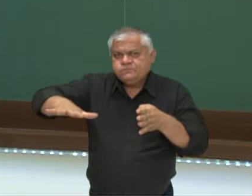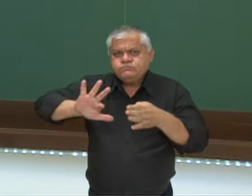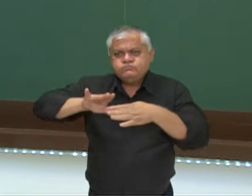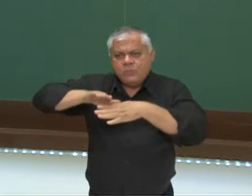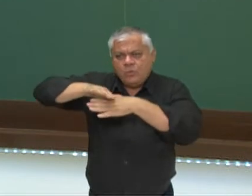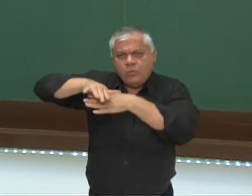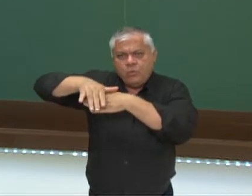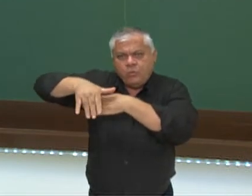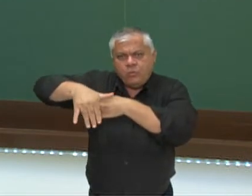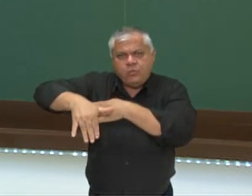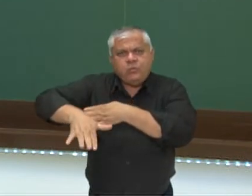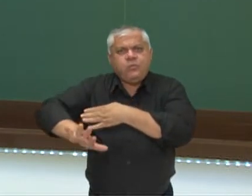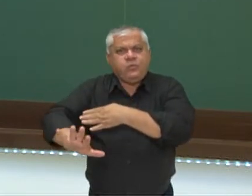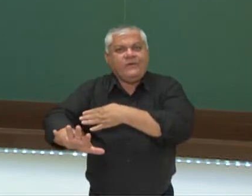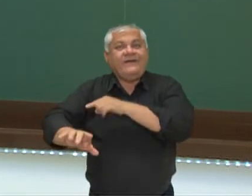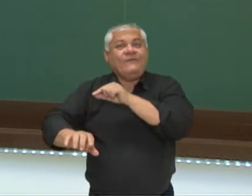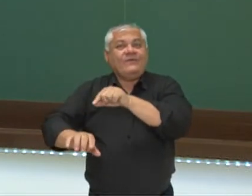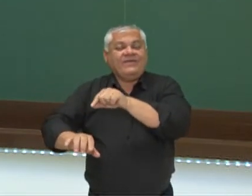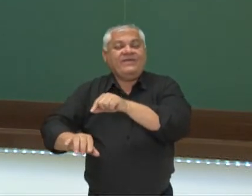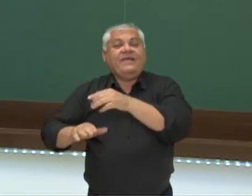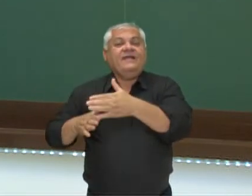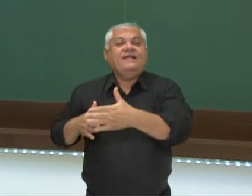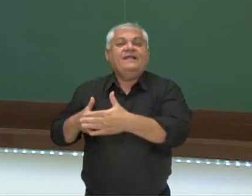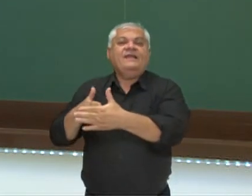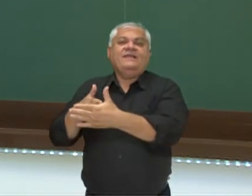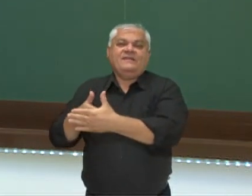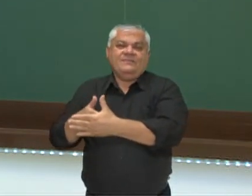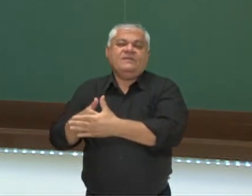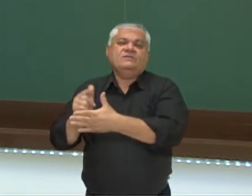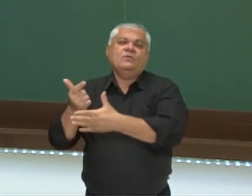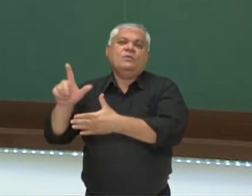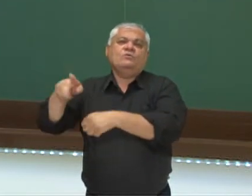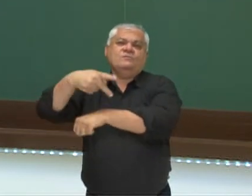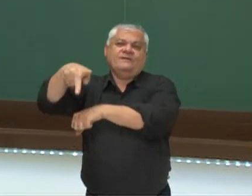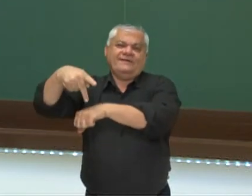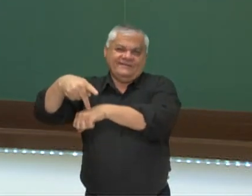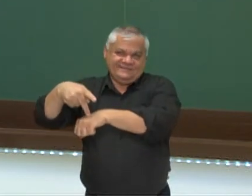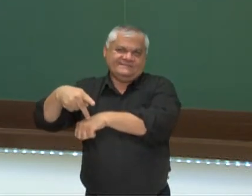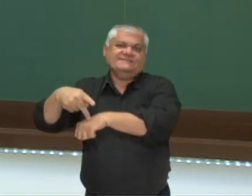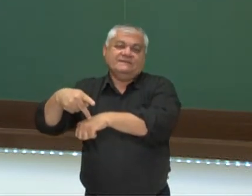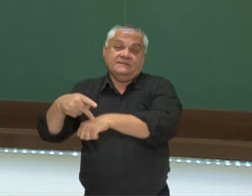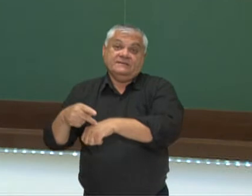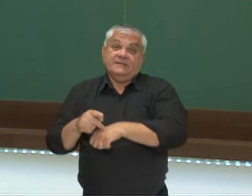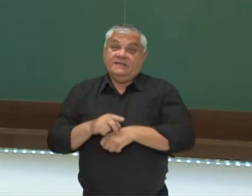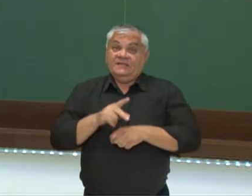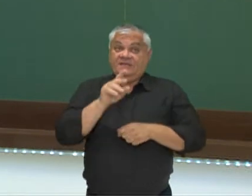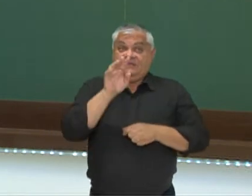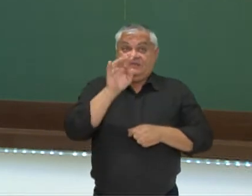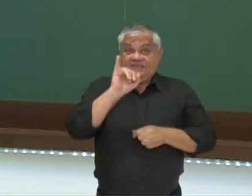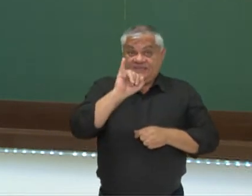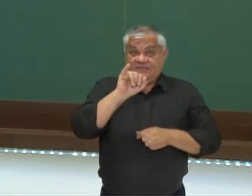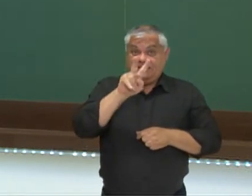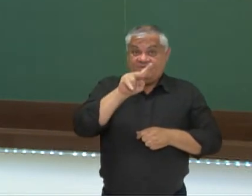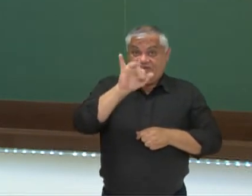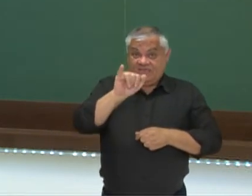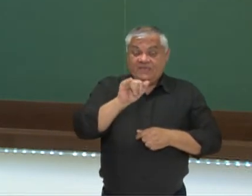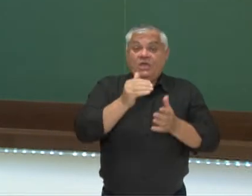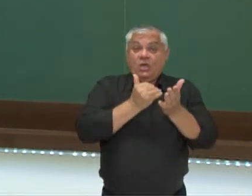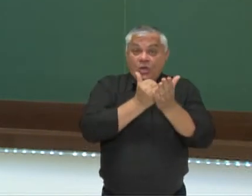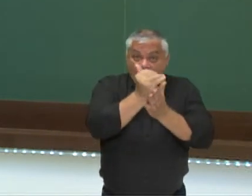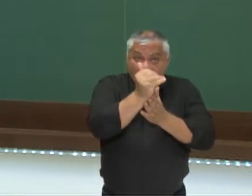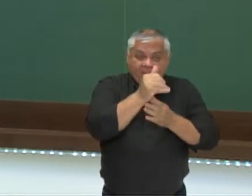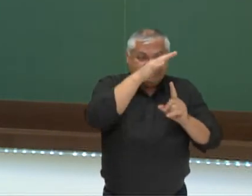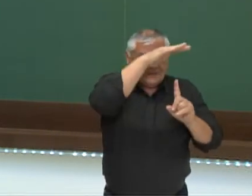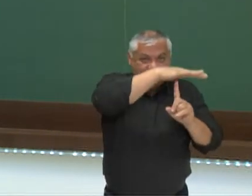do Iguaçu, nós vamos perceber que os limites dela vão para outros países, diferente desta aqui que tem o seu início e o seu